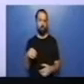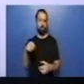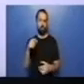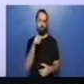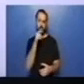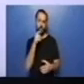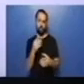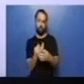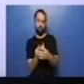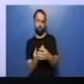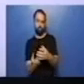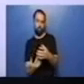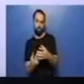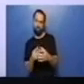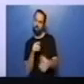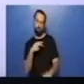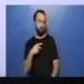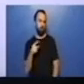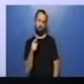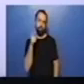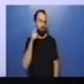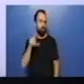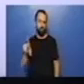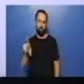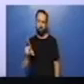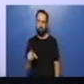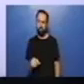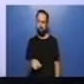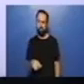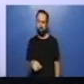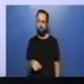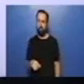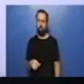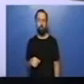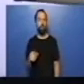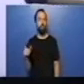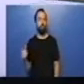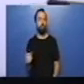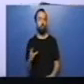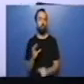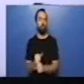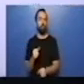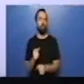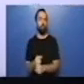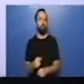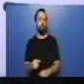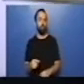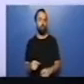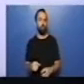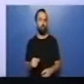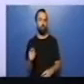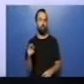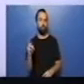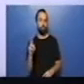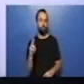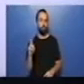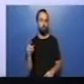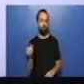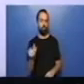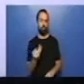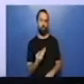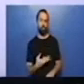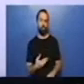custa R$ 9,23. Calcule o valor que será gasto com esse procedimento. Então aqui para eu calcular quanto que